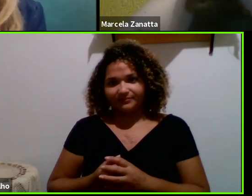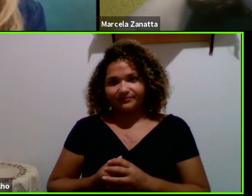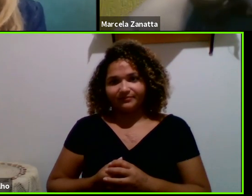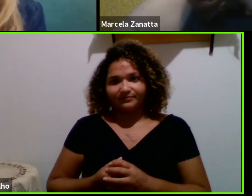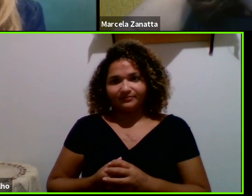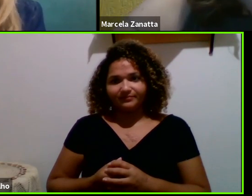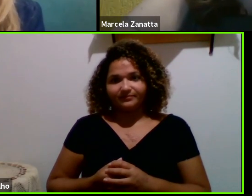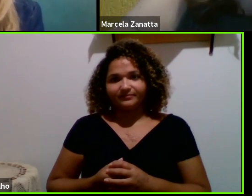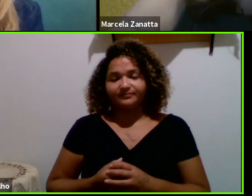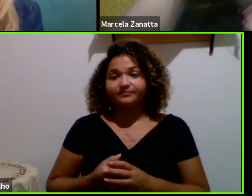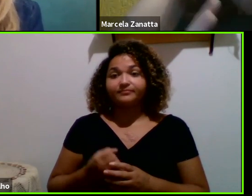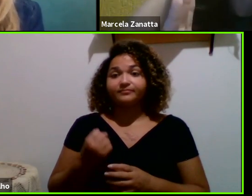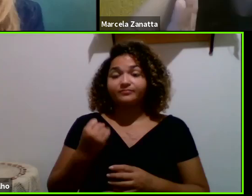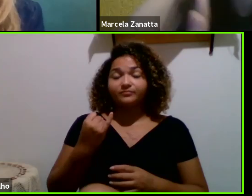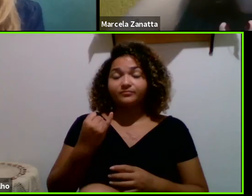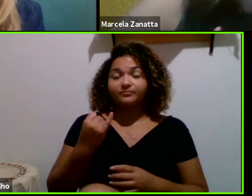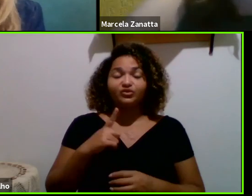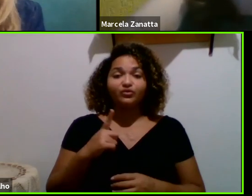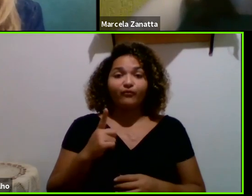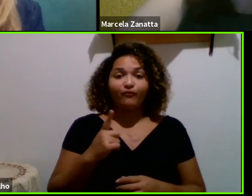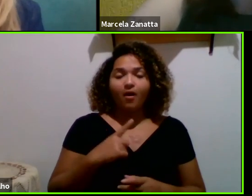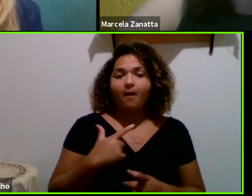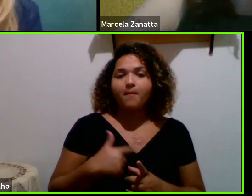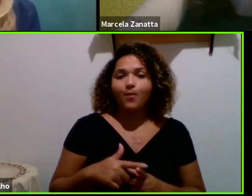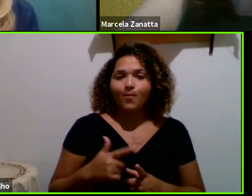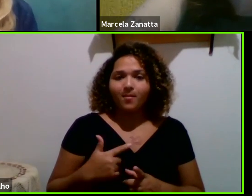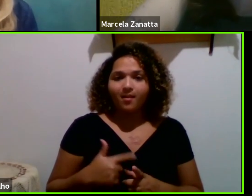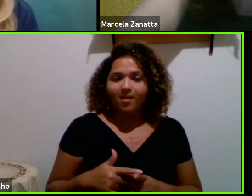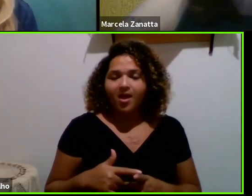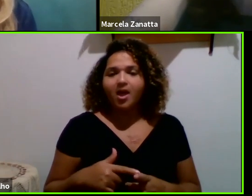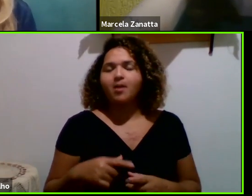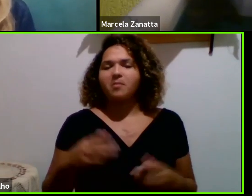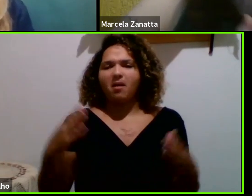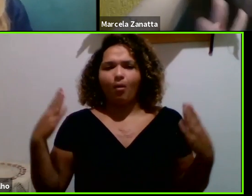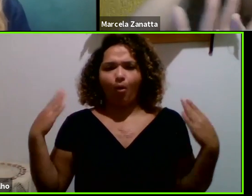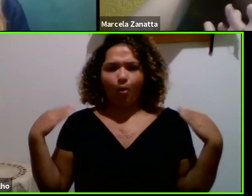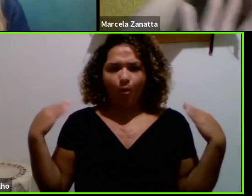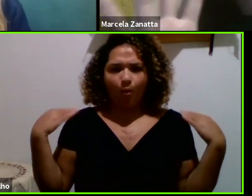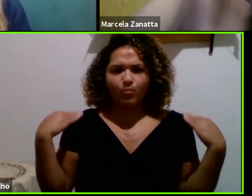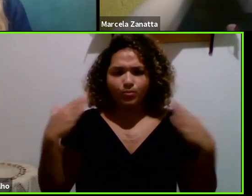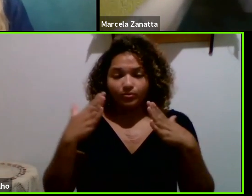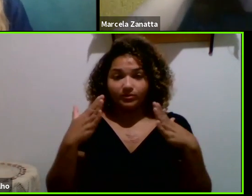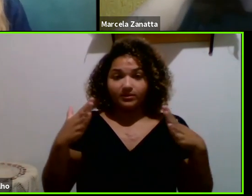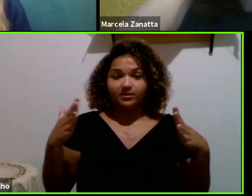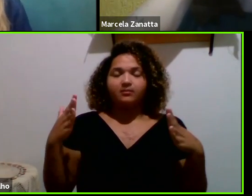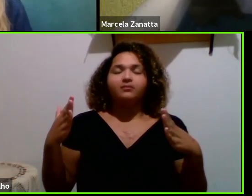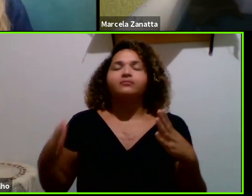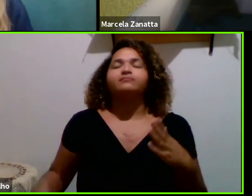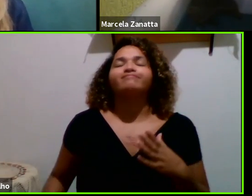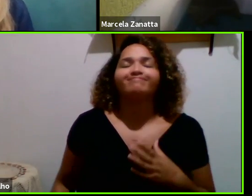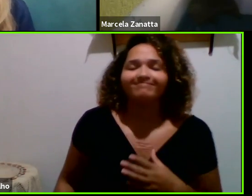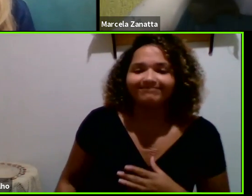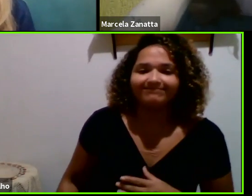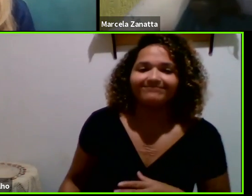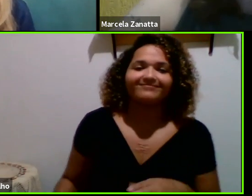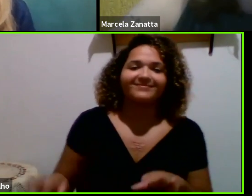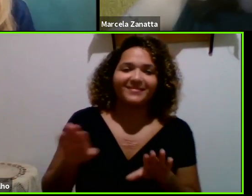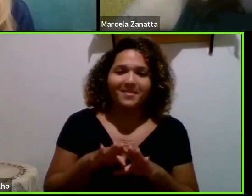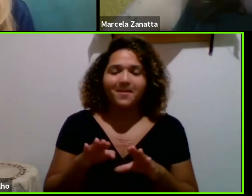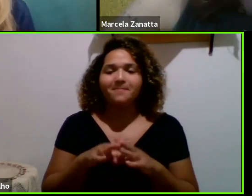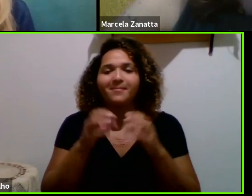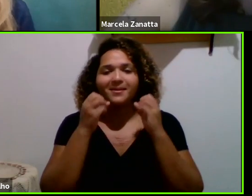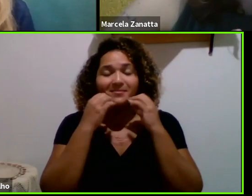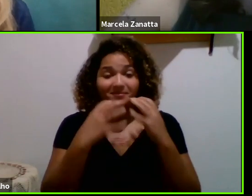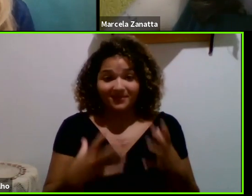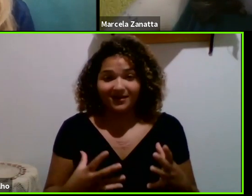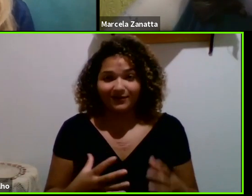de nascimento, uma distócia de ombros, por exemplo, que é uma emergência obstétrica, é uma posição maravilhosa para a gente conseguir resolver.